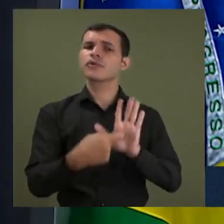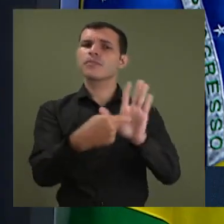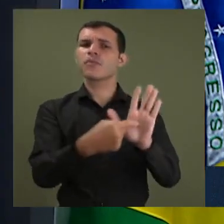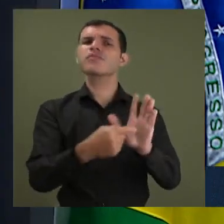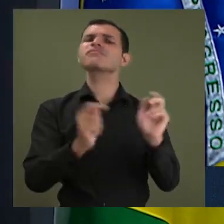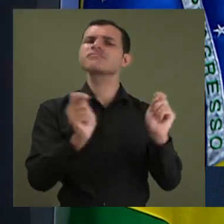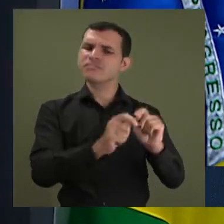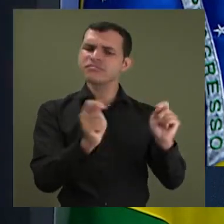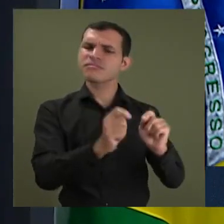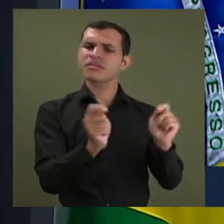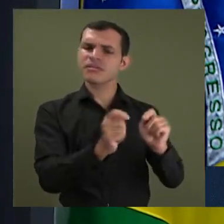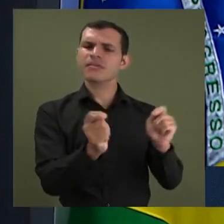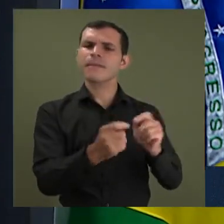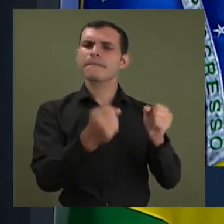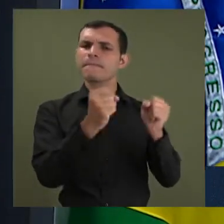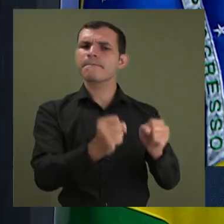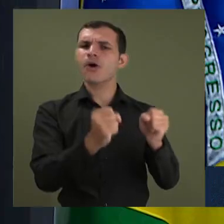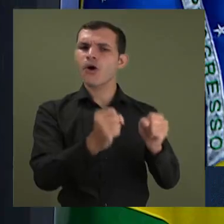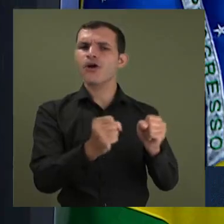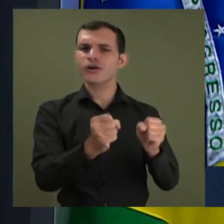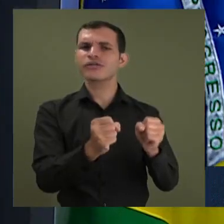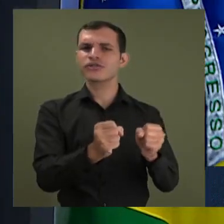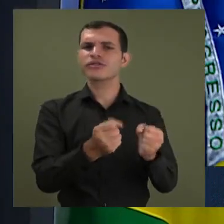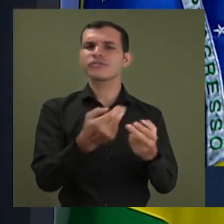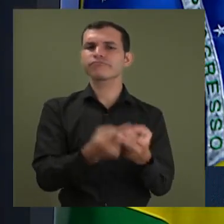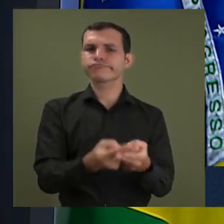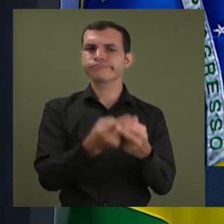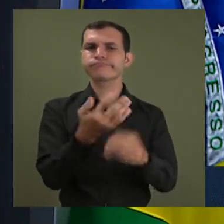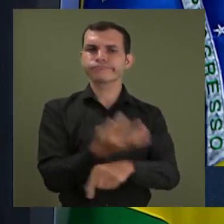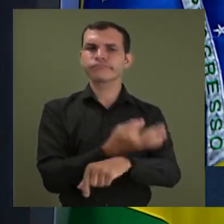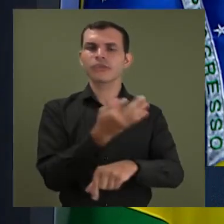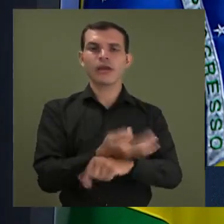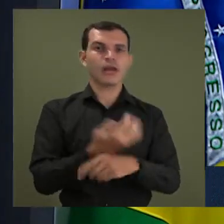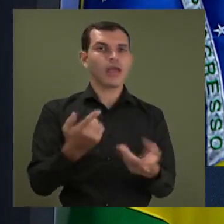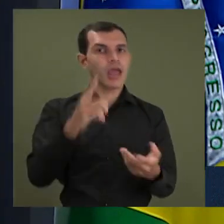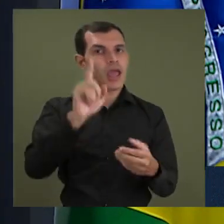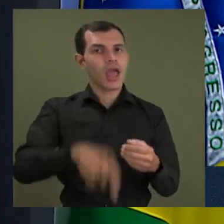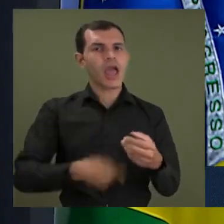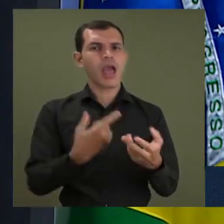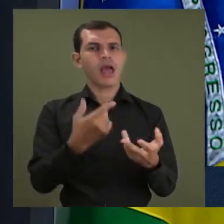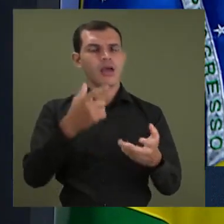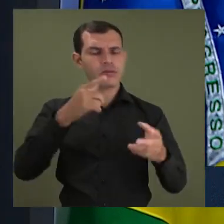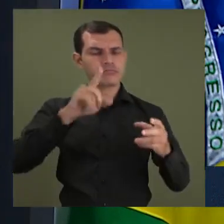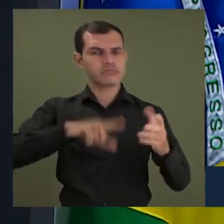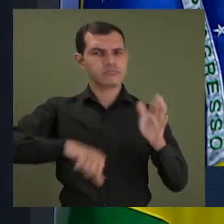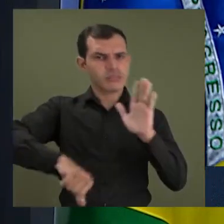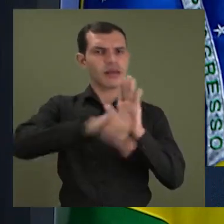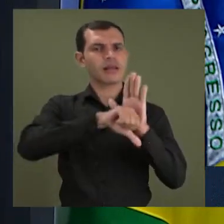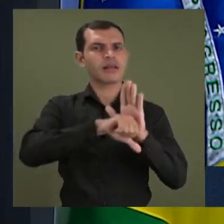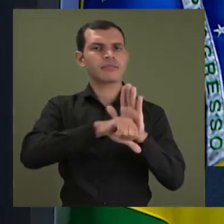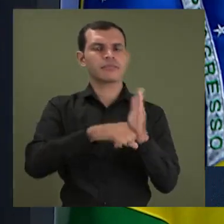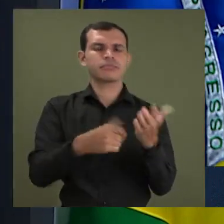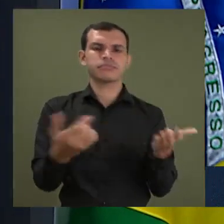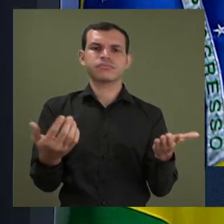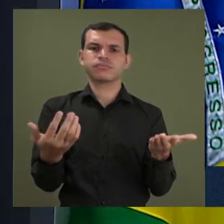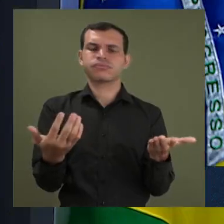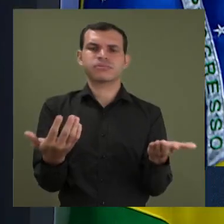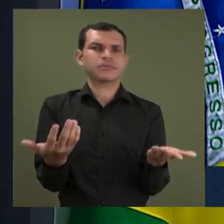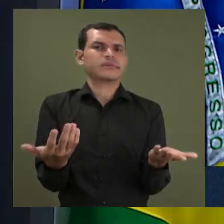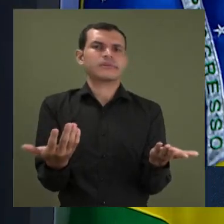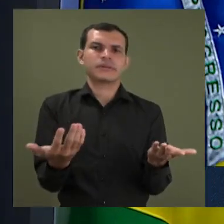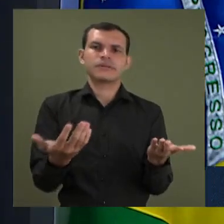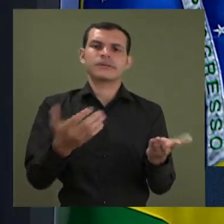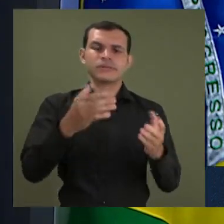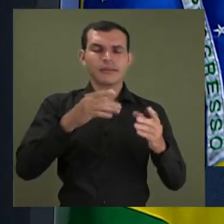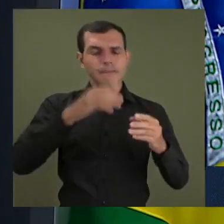tolerância com esse crime tão traumático, principalmente quando praticados contra as nossas crianças. Senhor